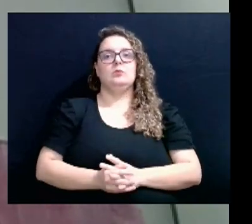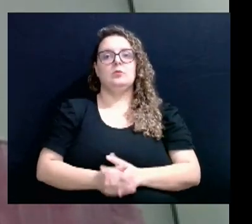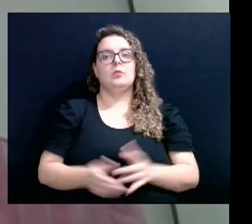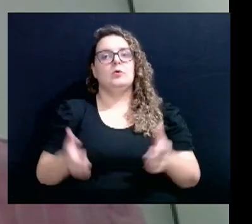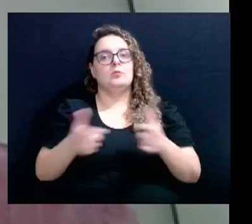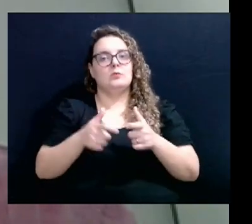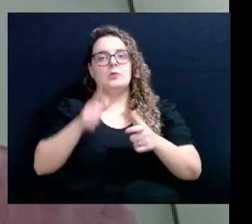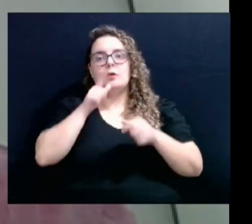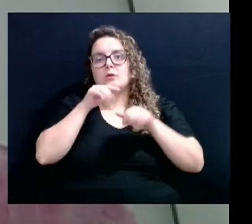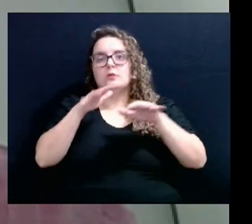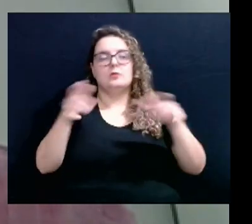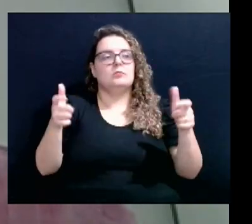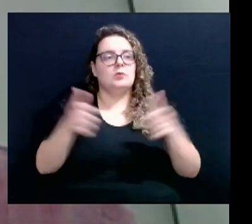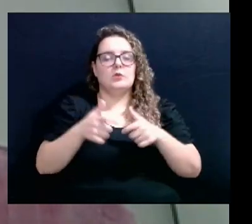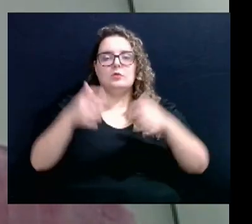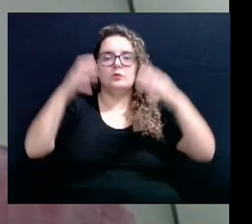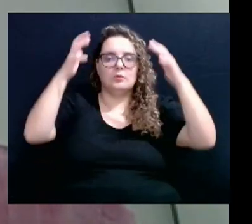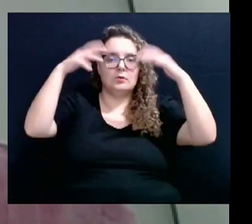isso